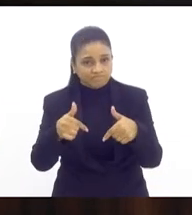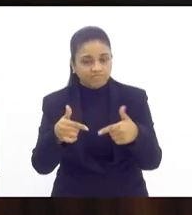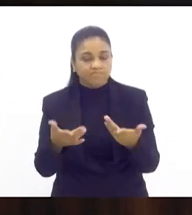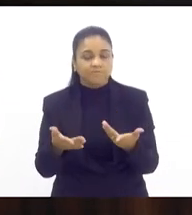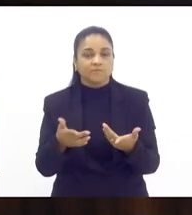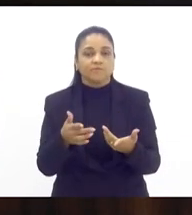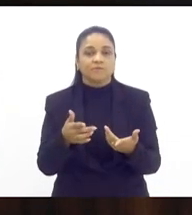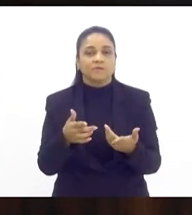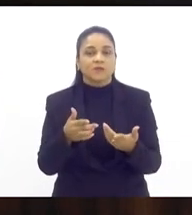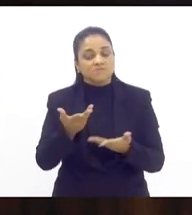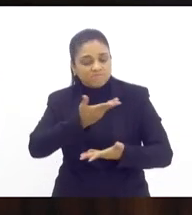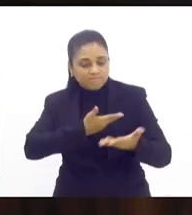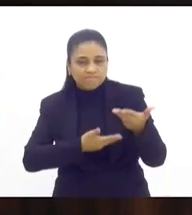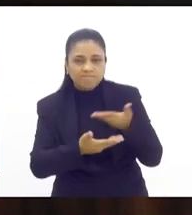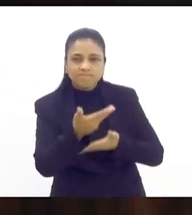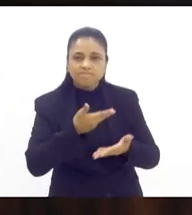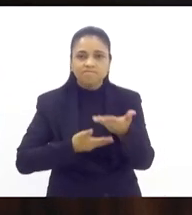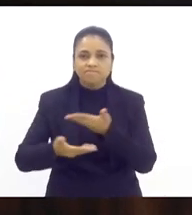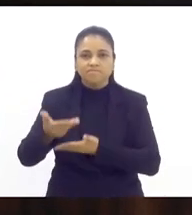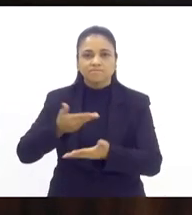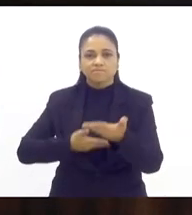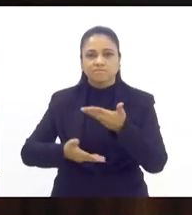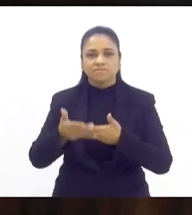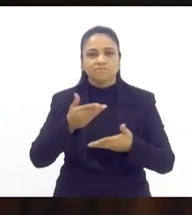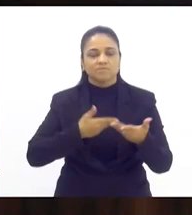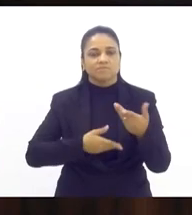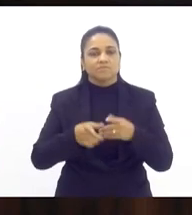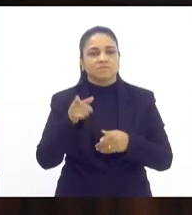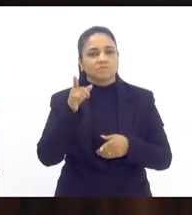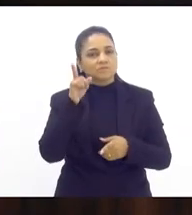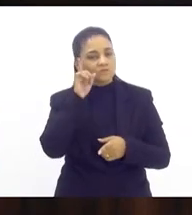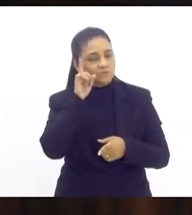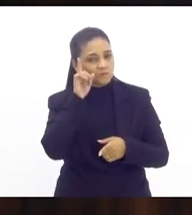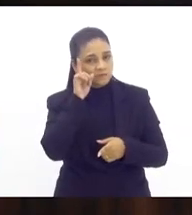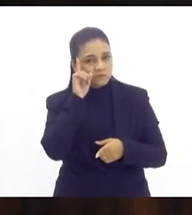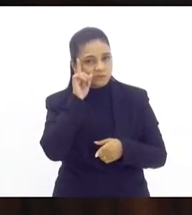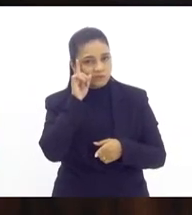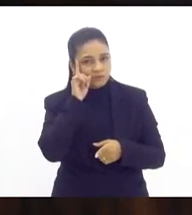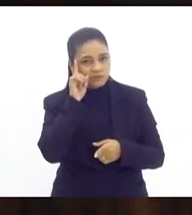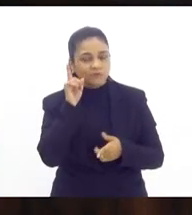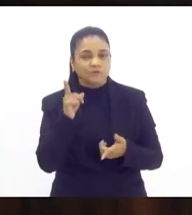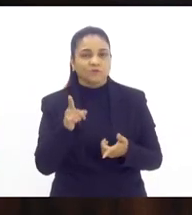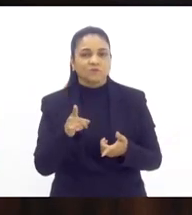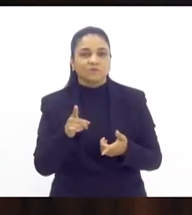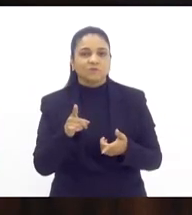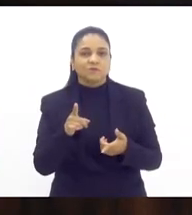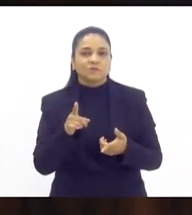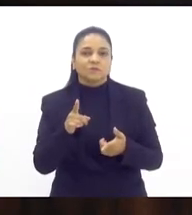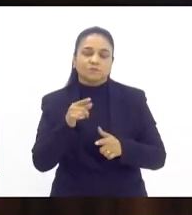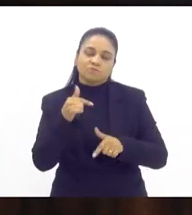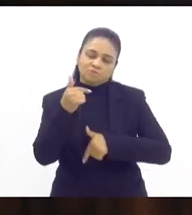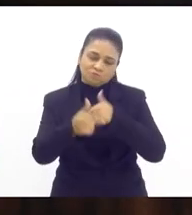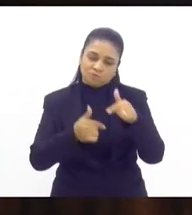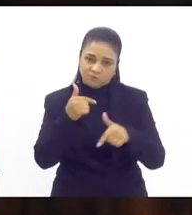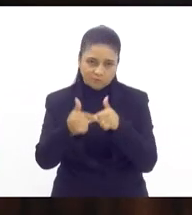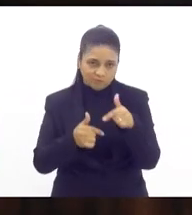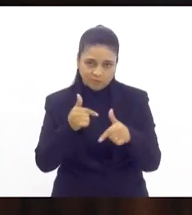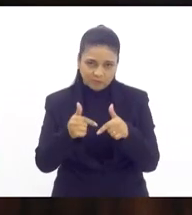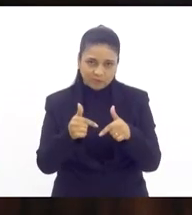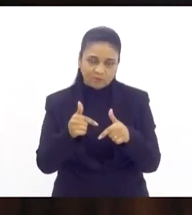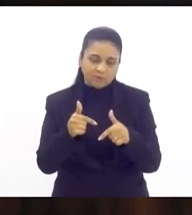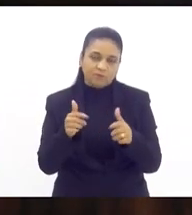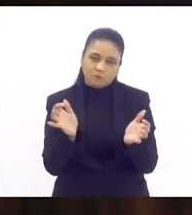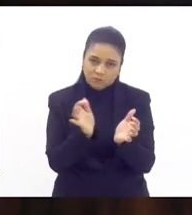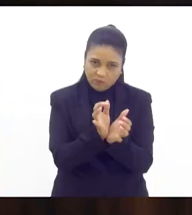essa articulação com a rotina diária da nossa da nossa do nossos meios de operacionais então